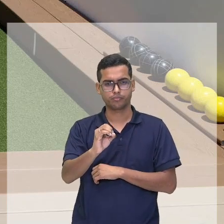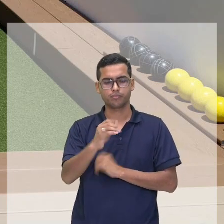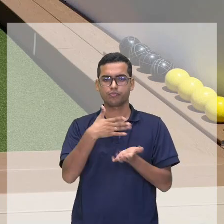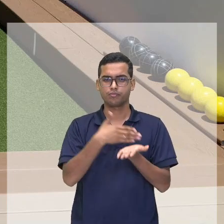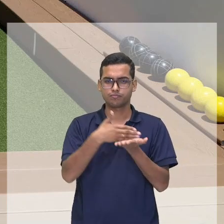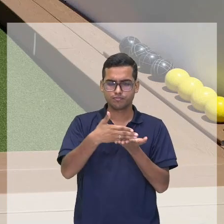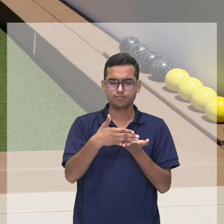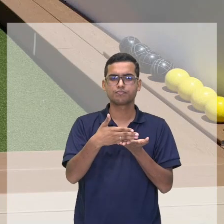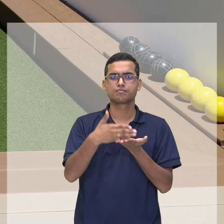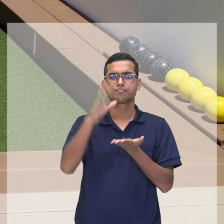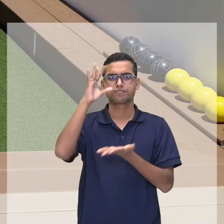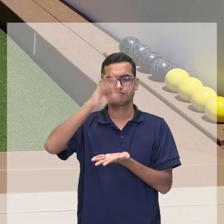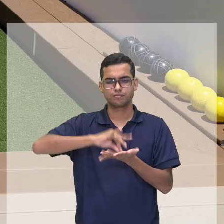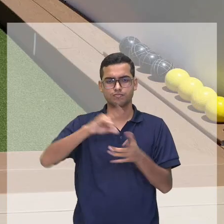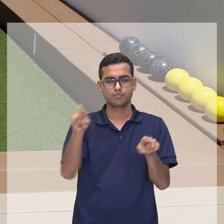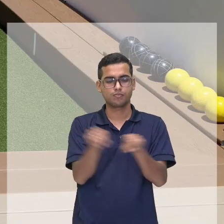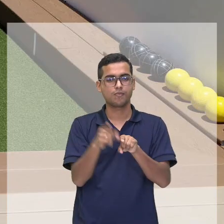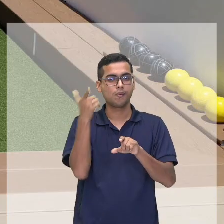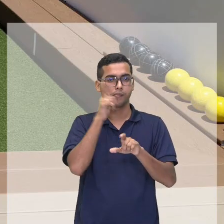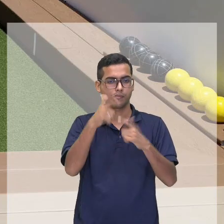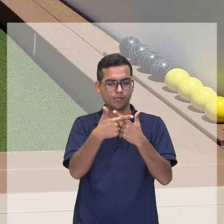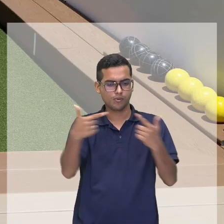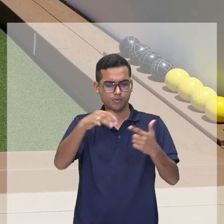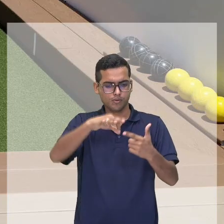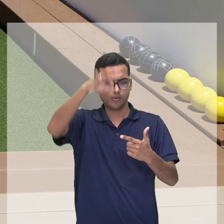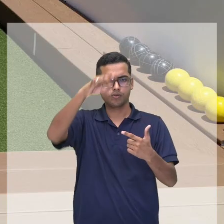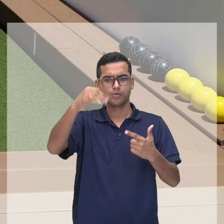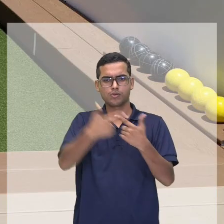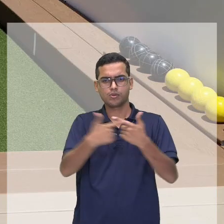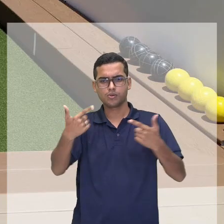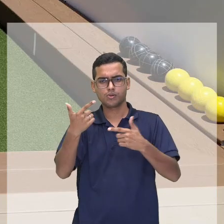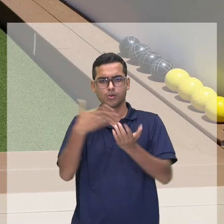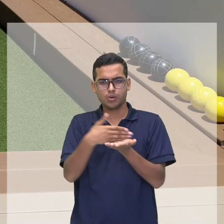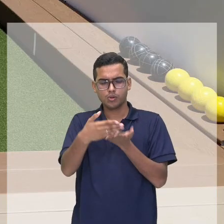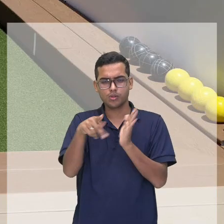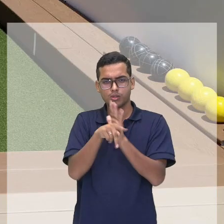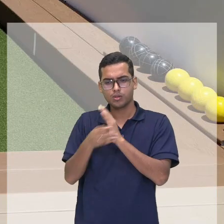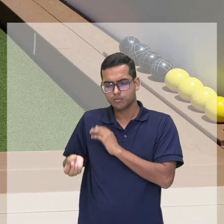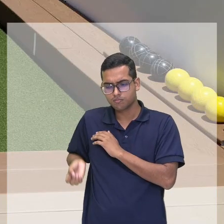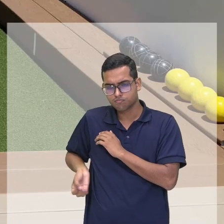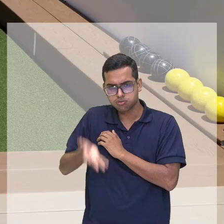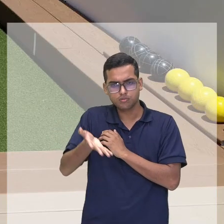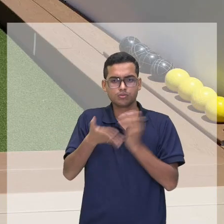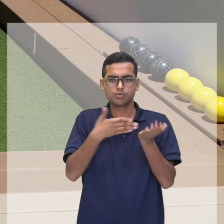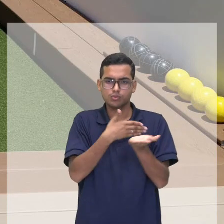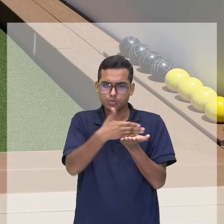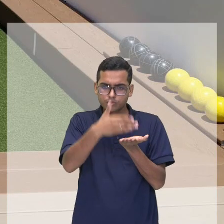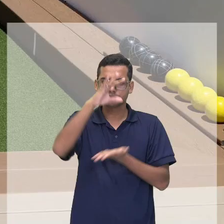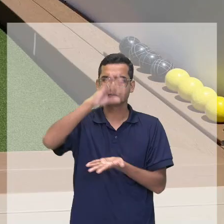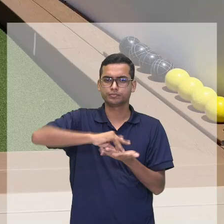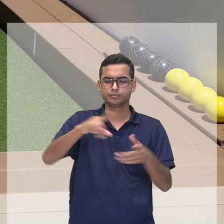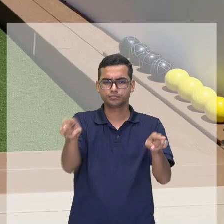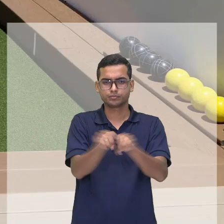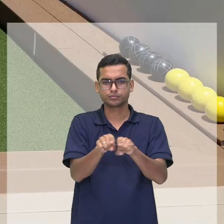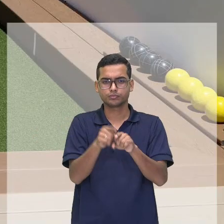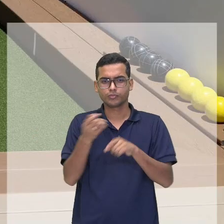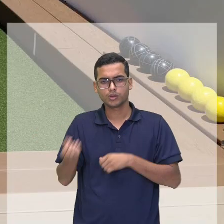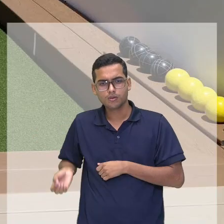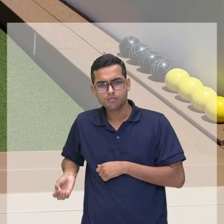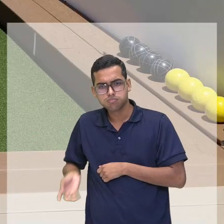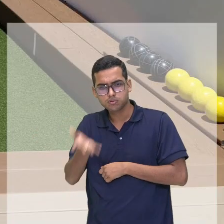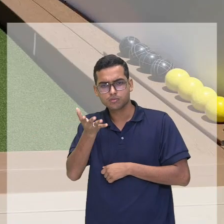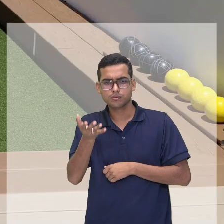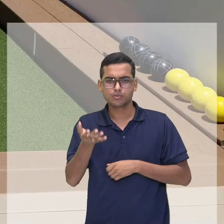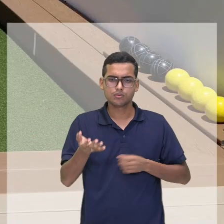jogada. Então, quem ganhou o sorteio, quem começou jogando o bolim, começa jogando as suas bolinhas. Vai jogando todas.